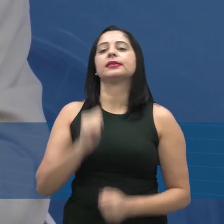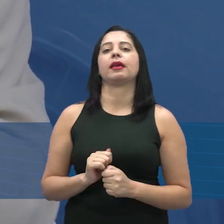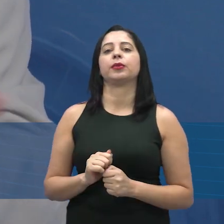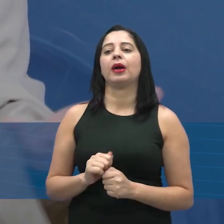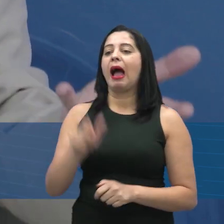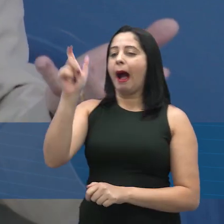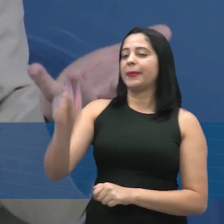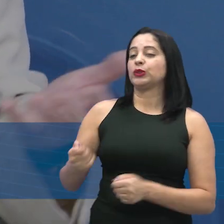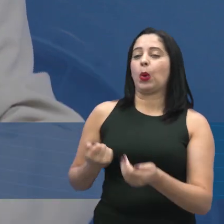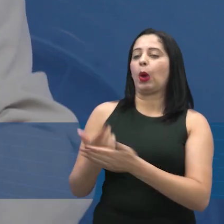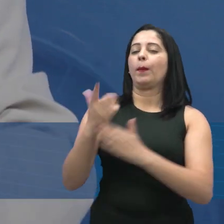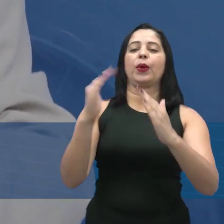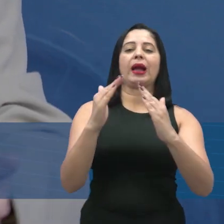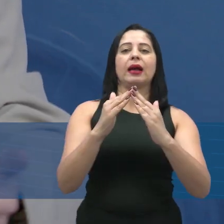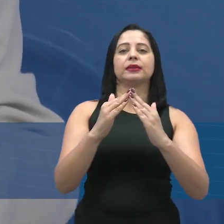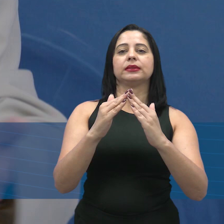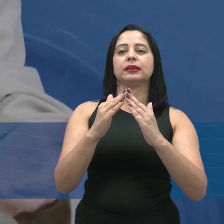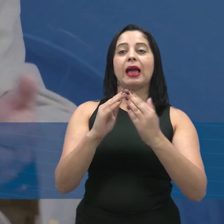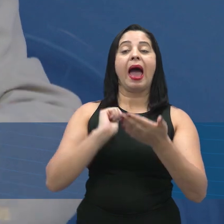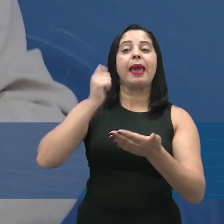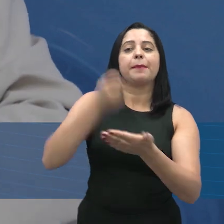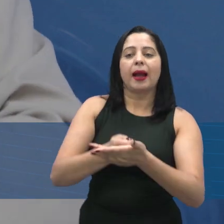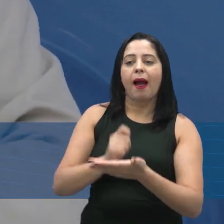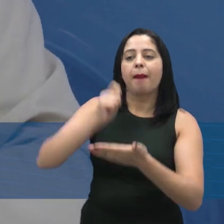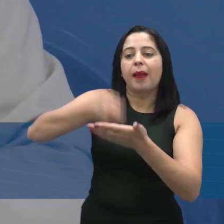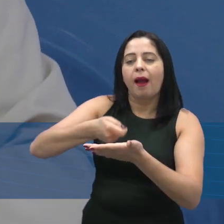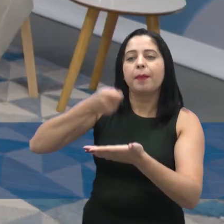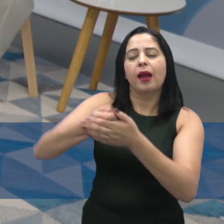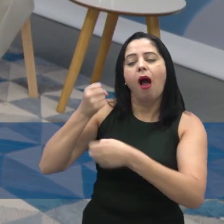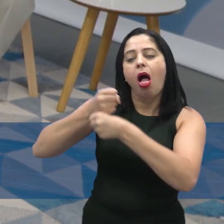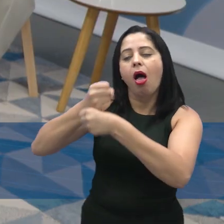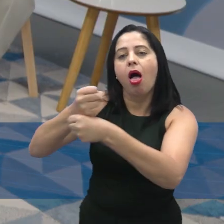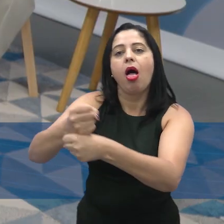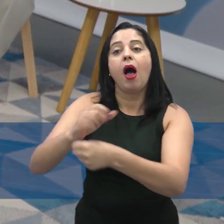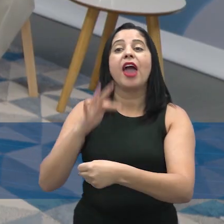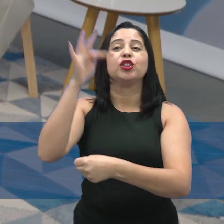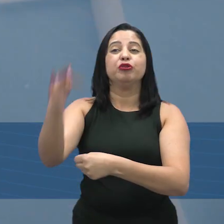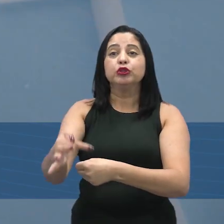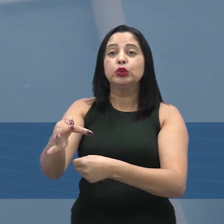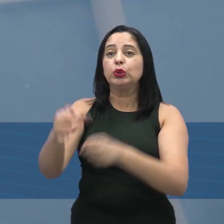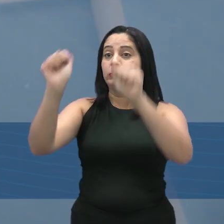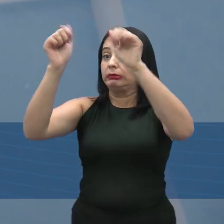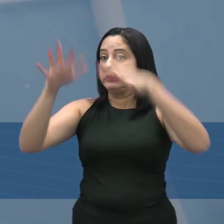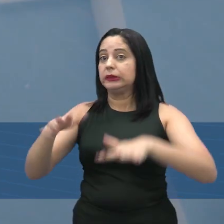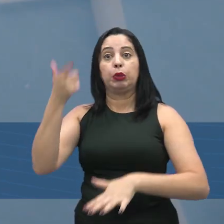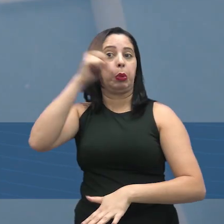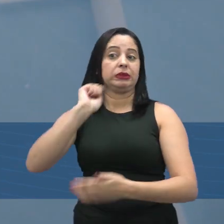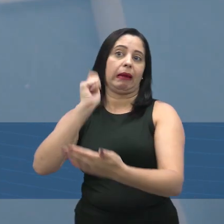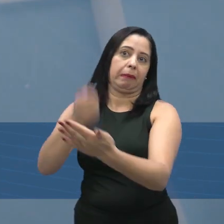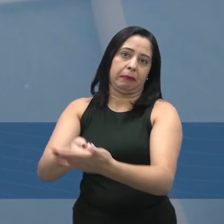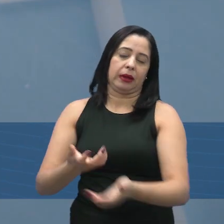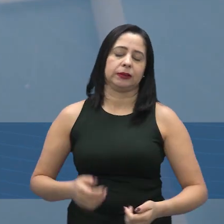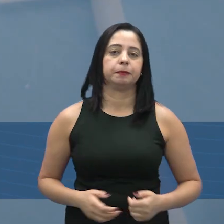trajeto, você não consegue, digamos assim, honrar com seus compromissos. É isso. Vamos chamar então, gente,